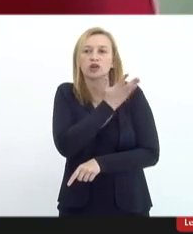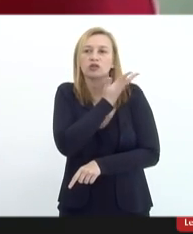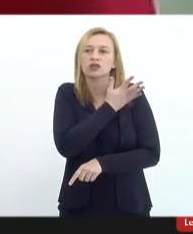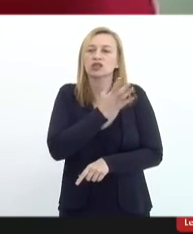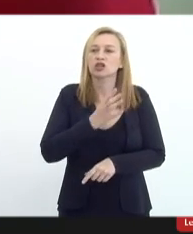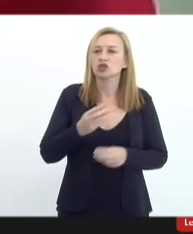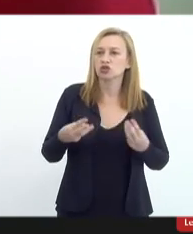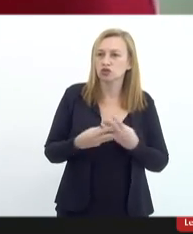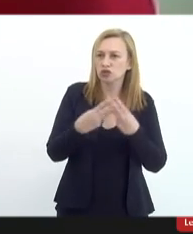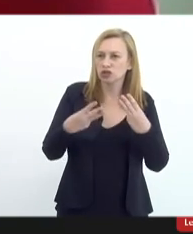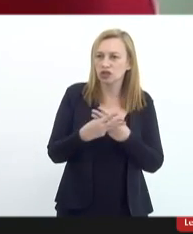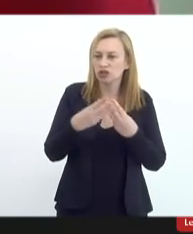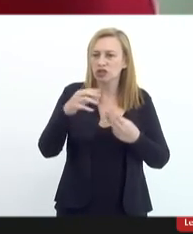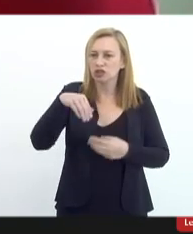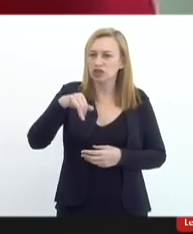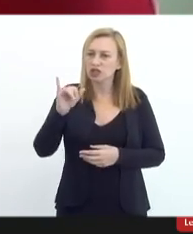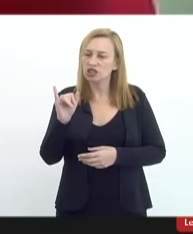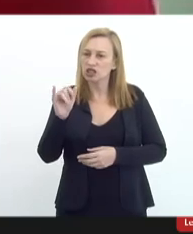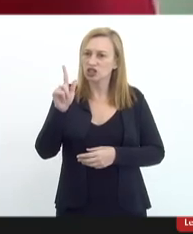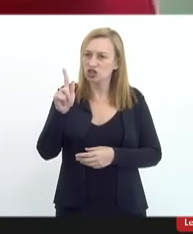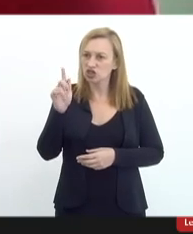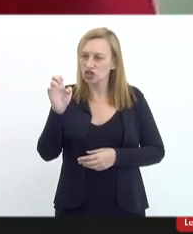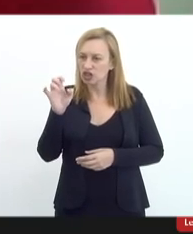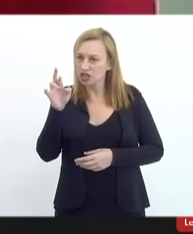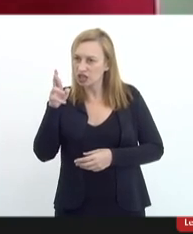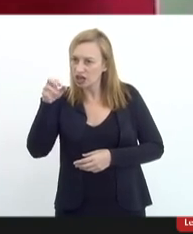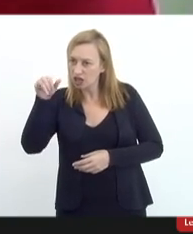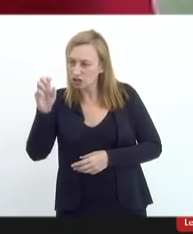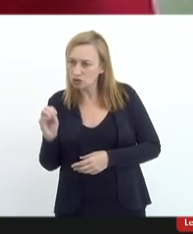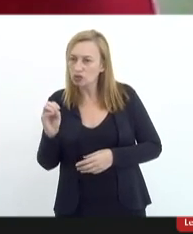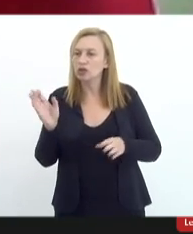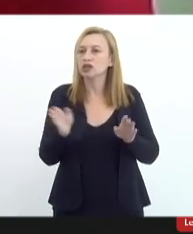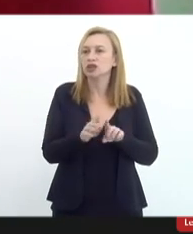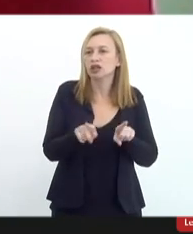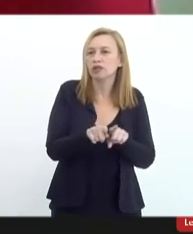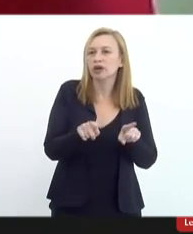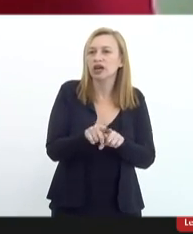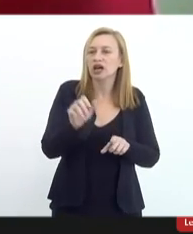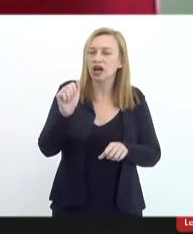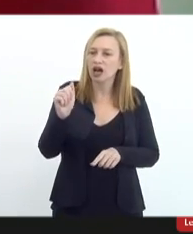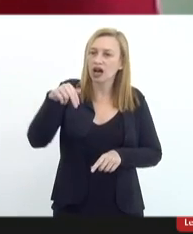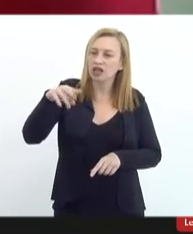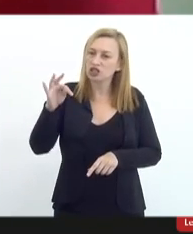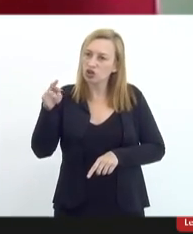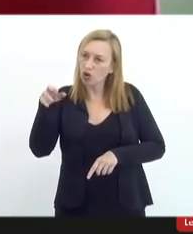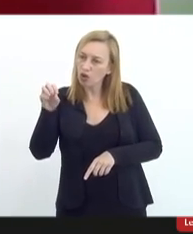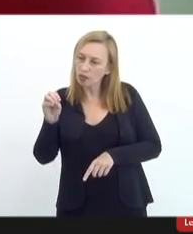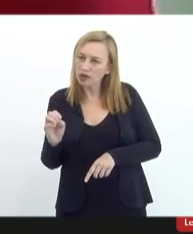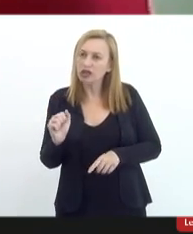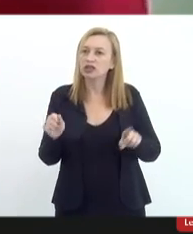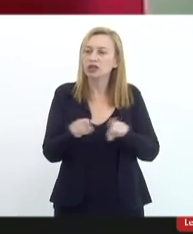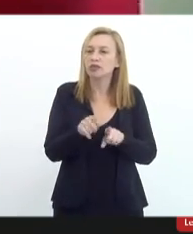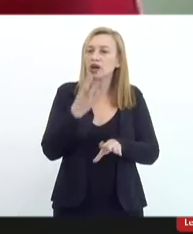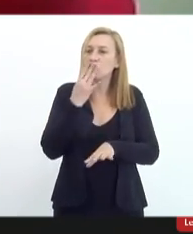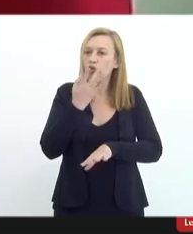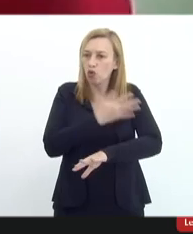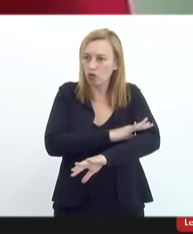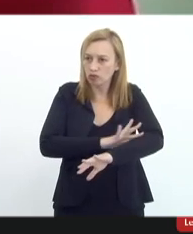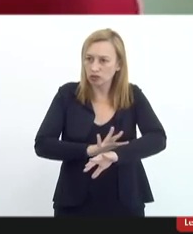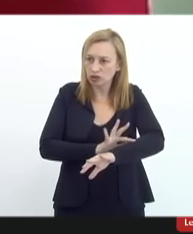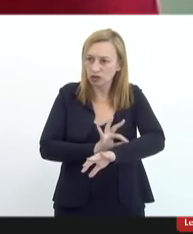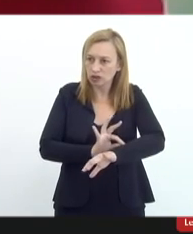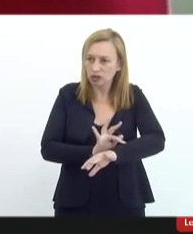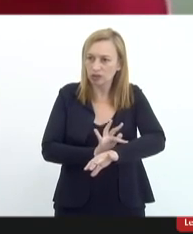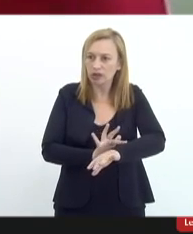judeus nigerianos, dos judeus da Etiópia, em que a questão da cor também está